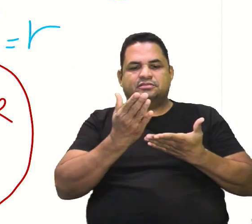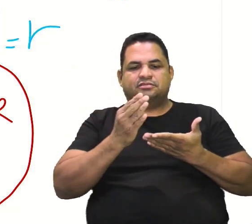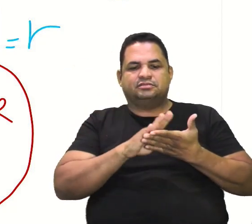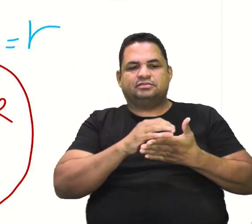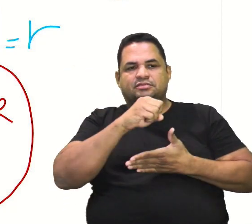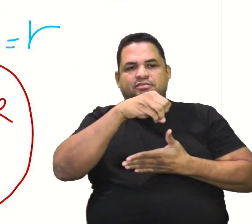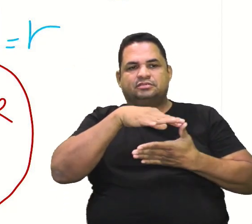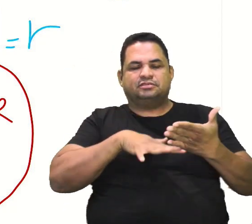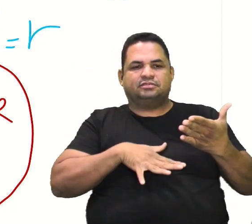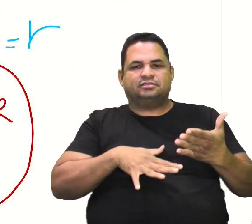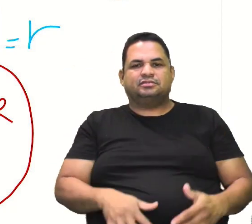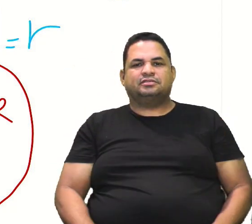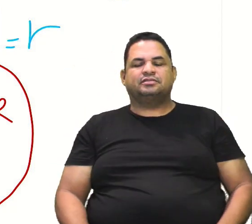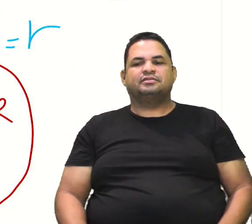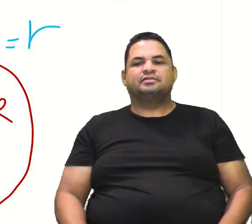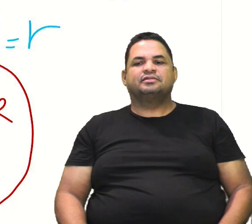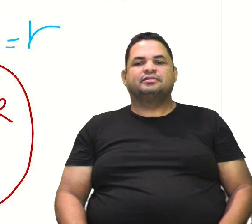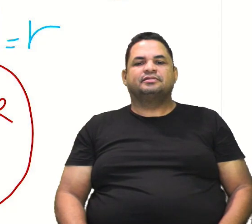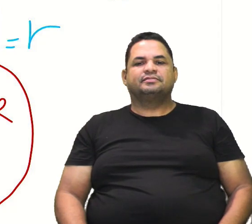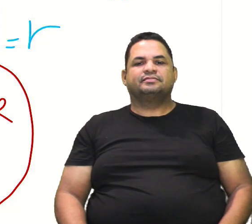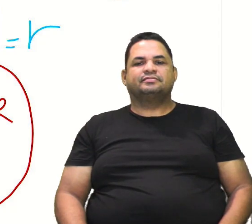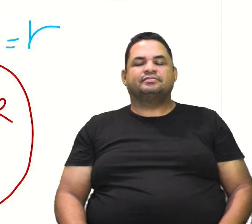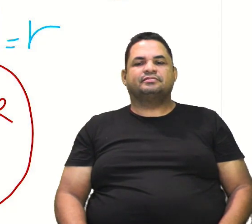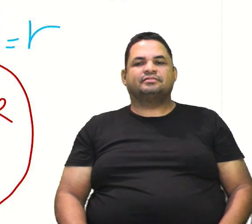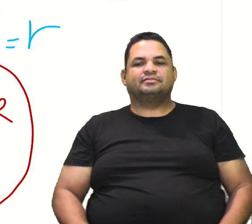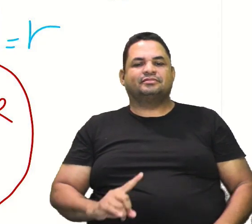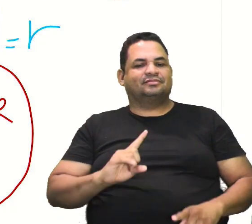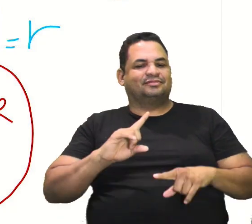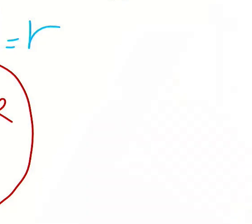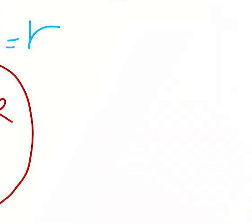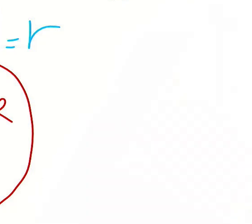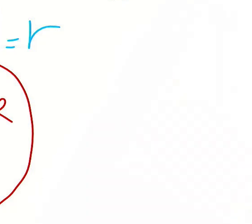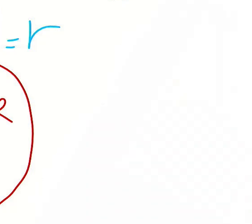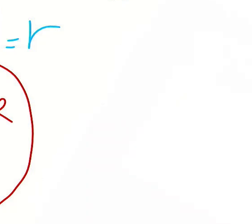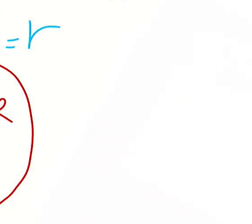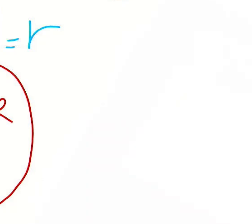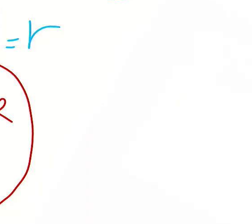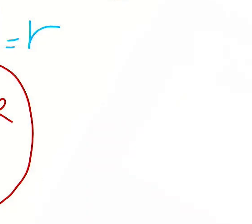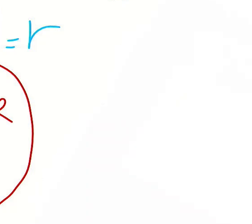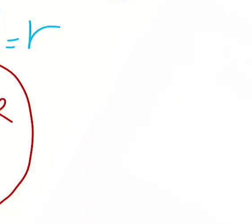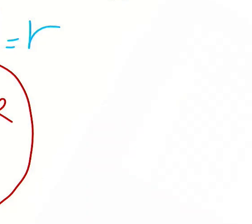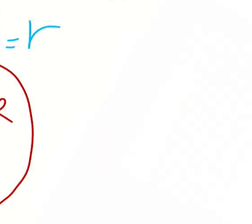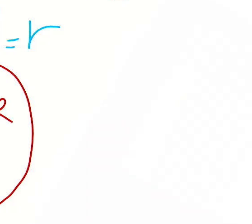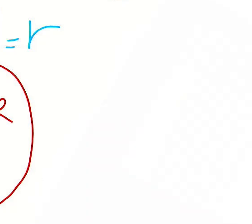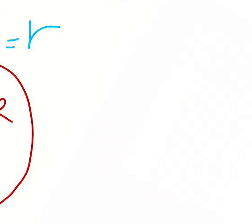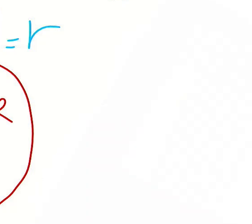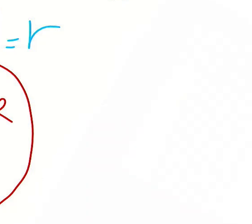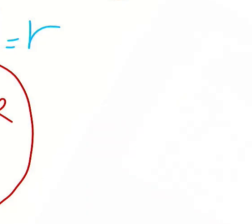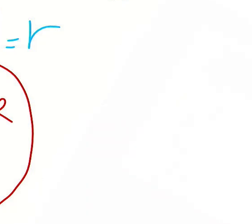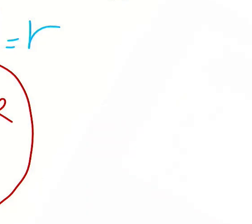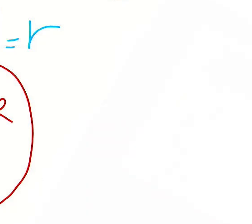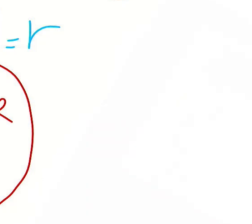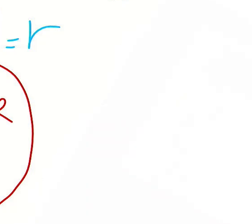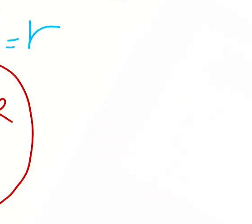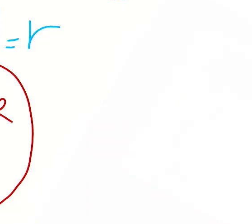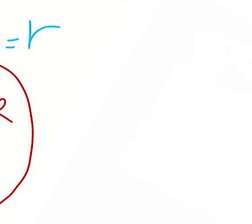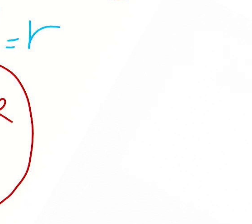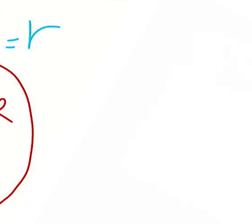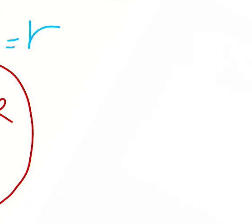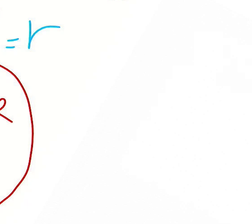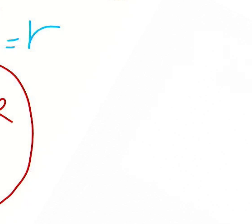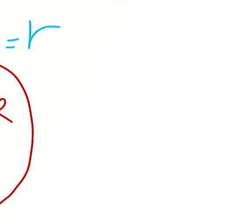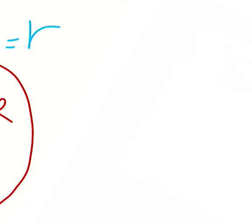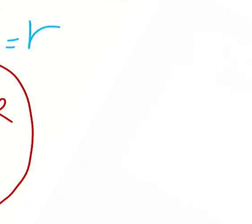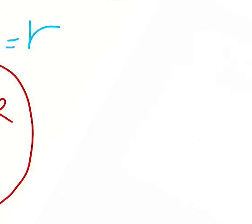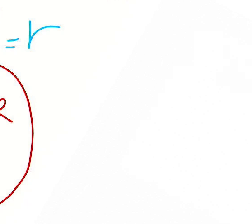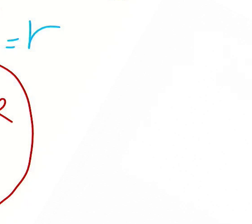na atividade. A gente... É tudo mentira. Não é verdade mesmo, não. É intriga da oposição. A gente gosta